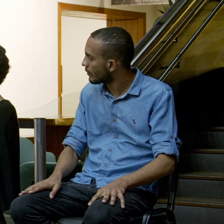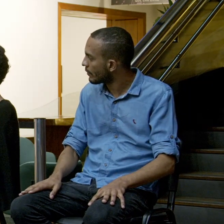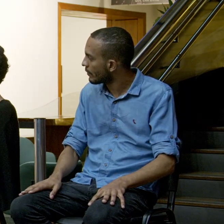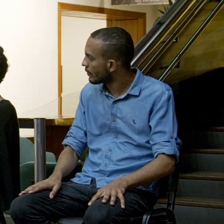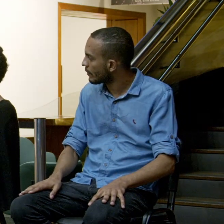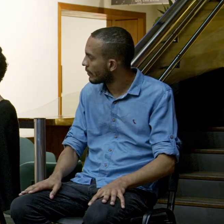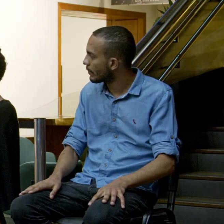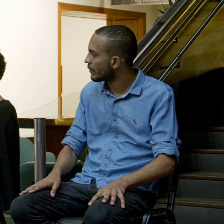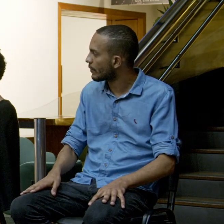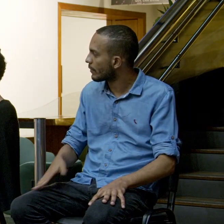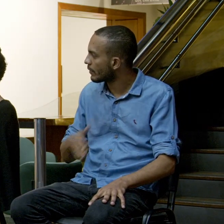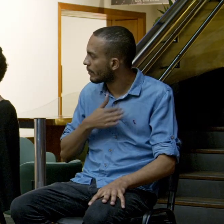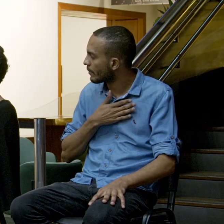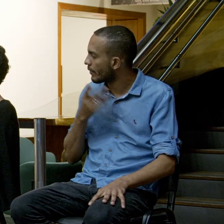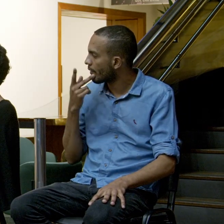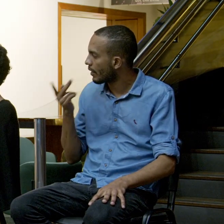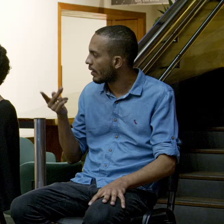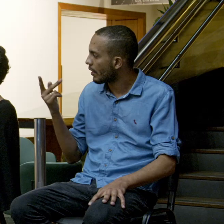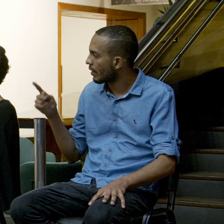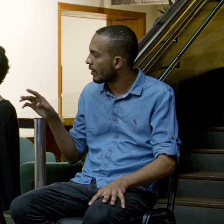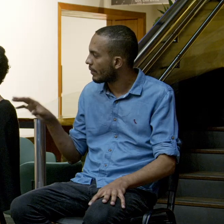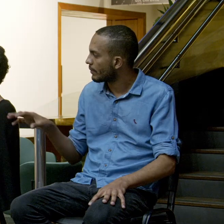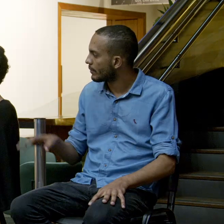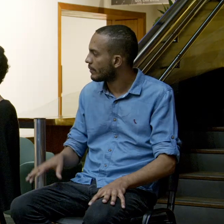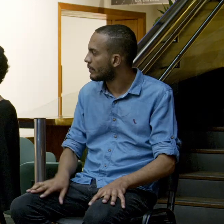Essa é a minha apresentação.